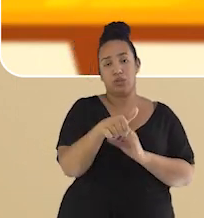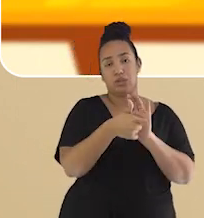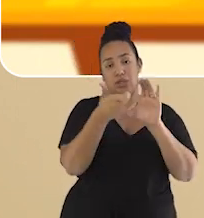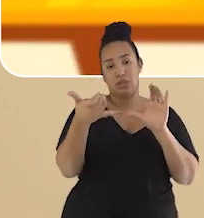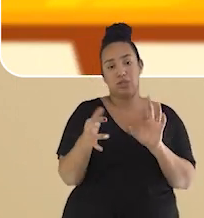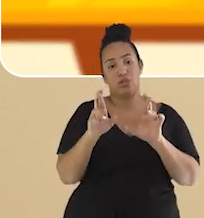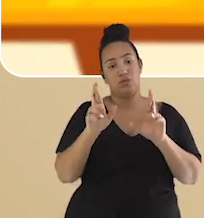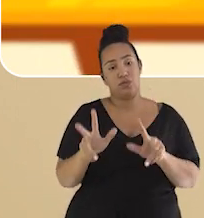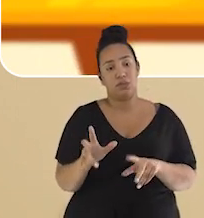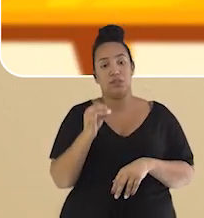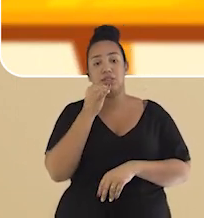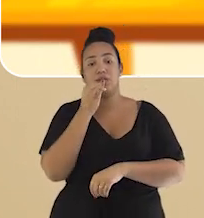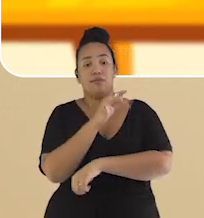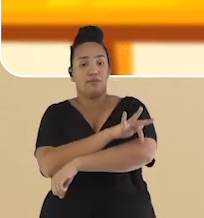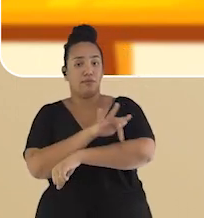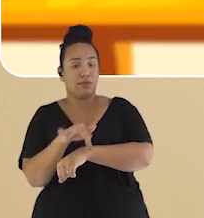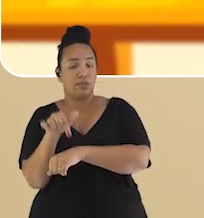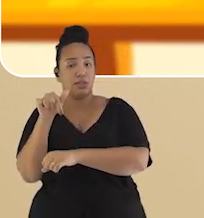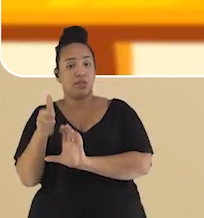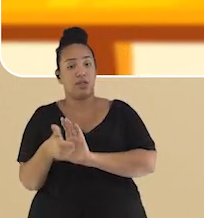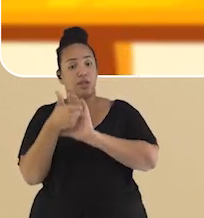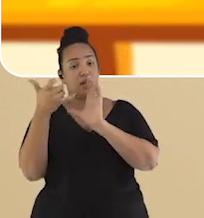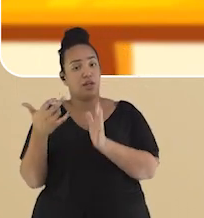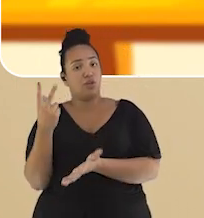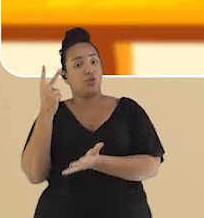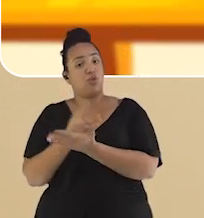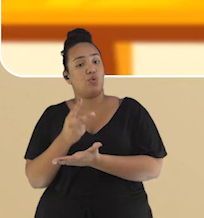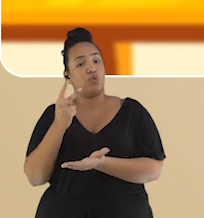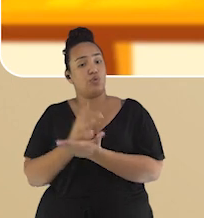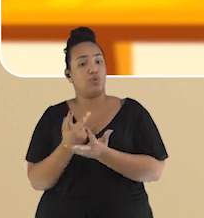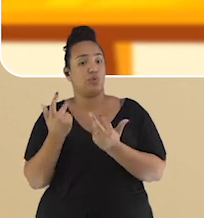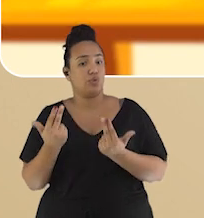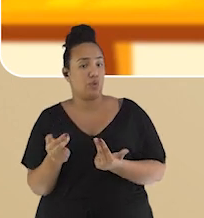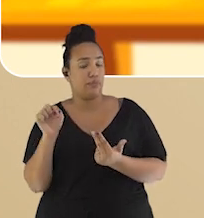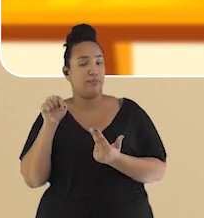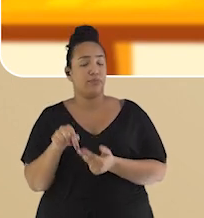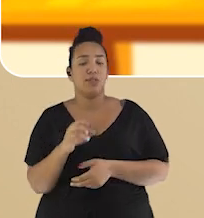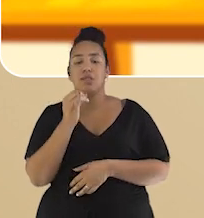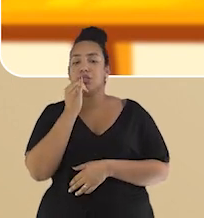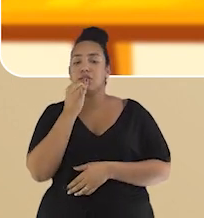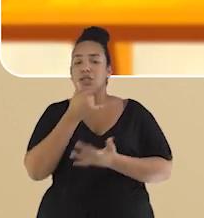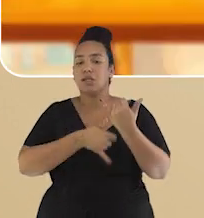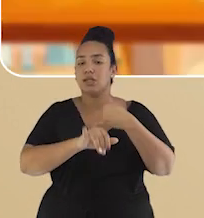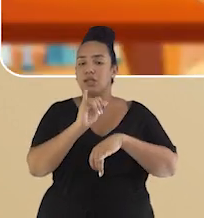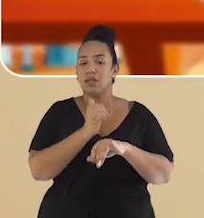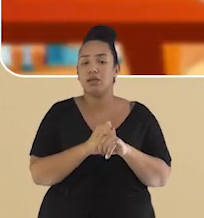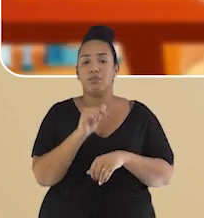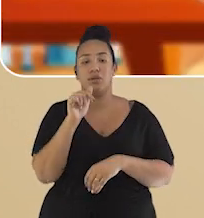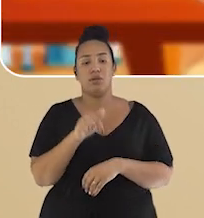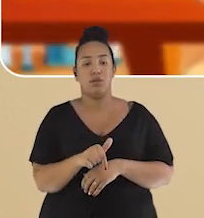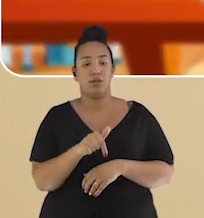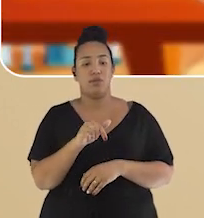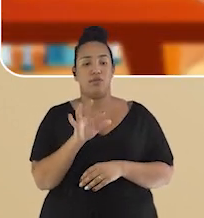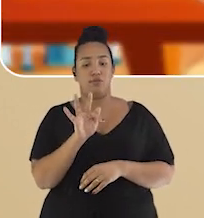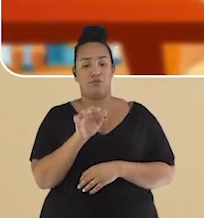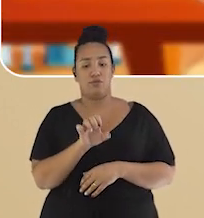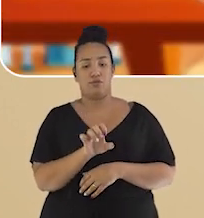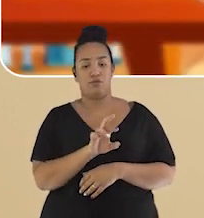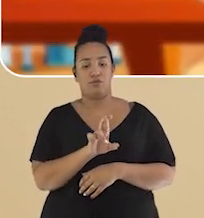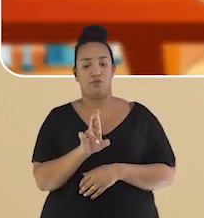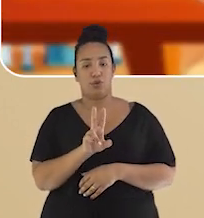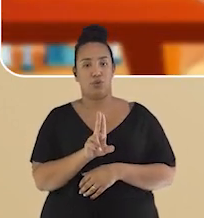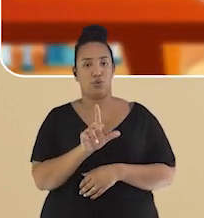transformação física é quando o material mantém suas características iniciais. Exemplos de transformação química são reagente de combustão